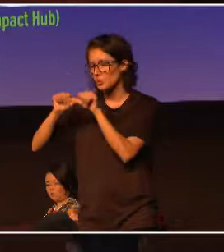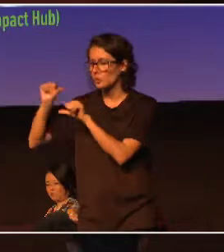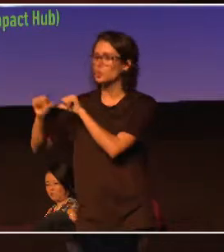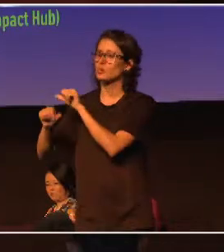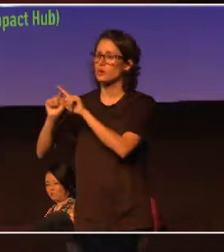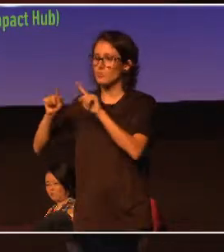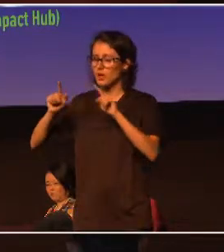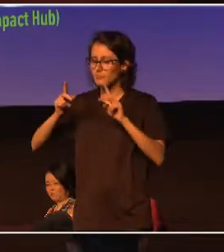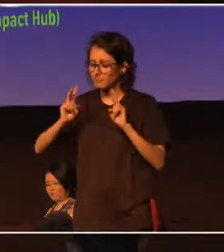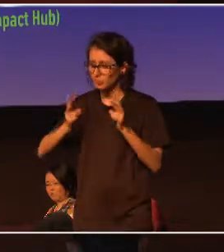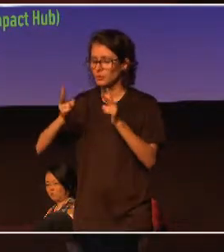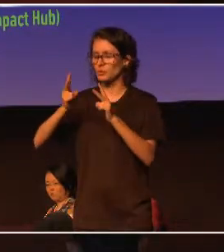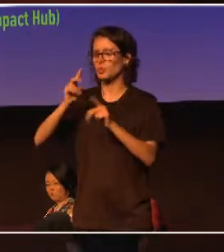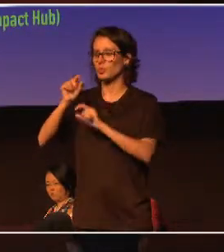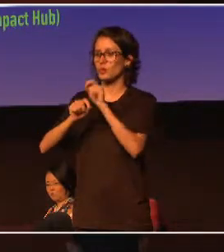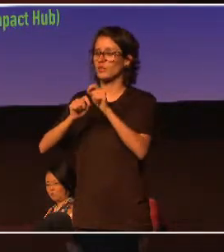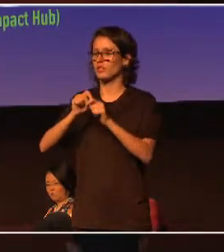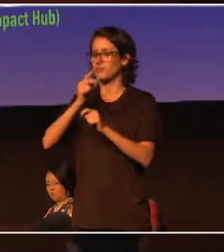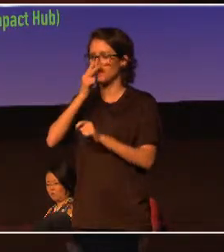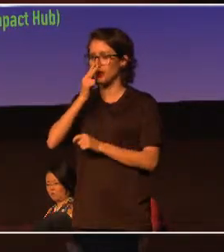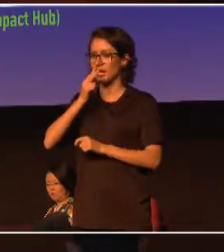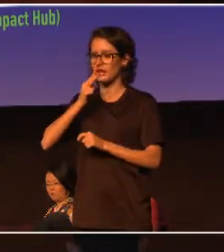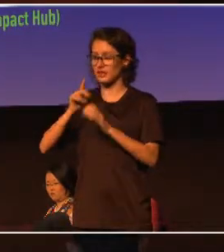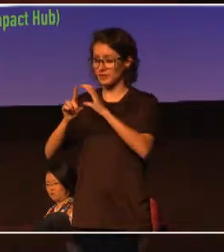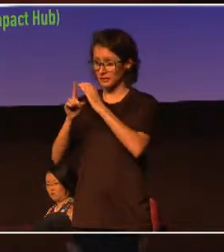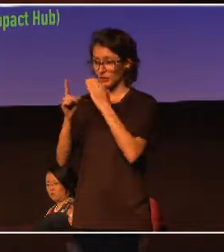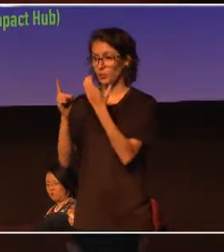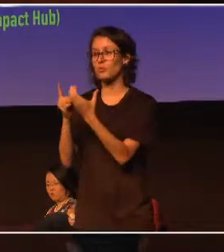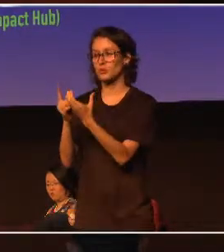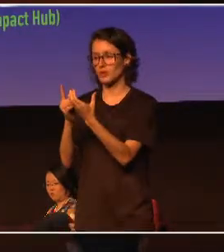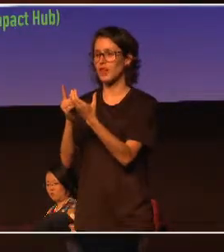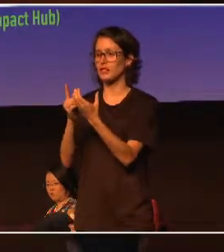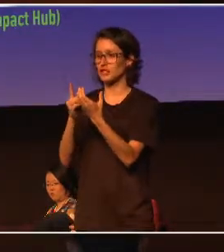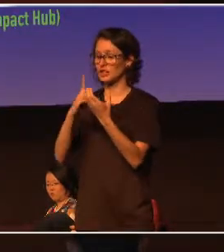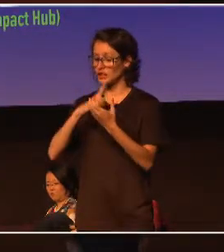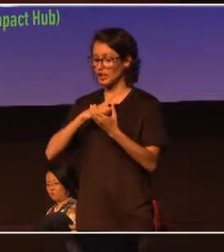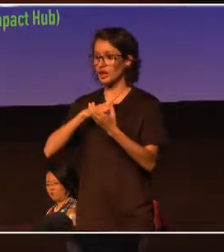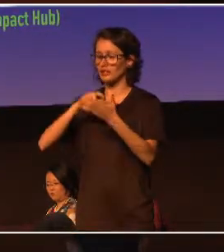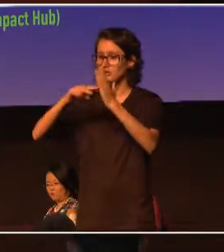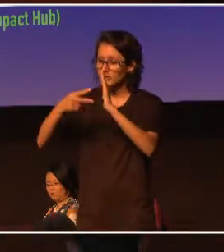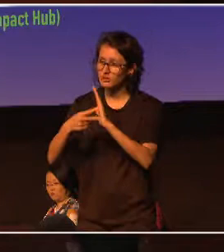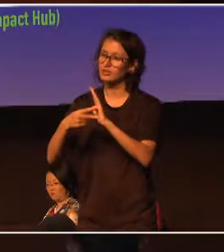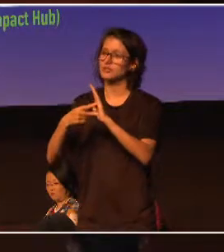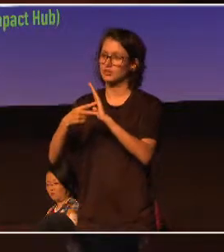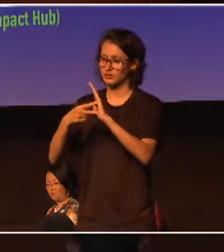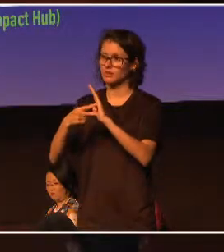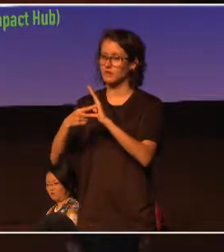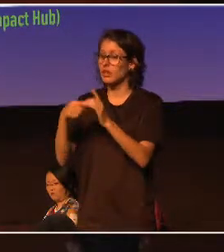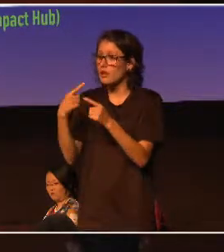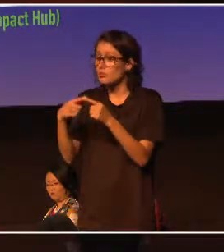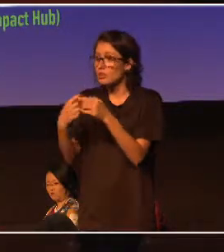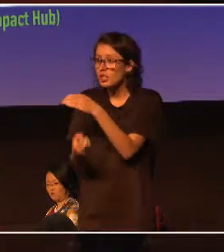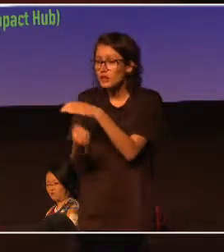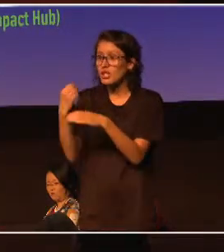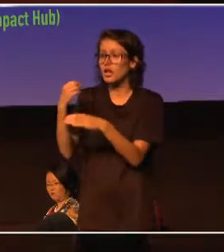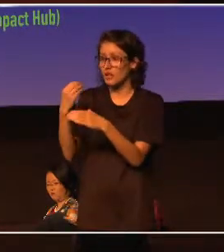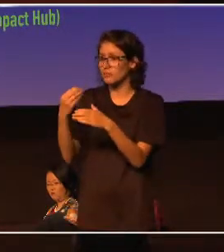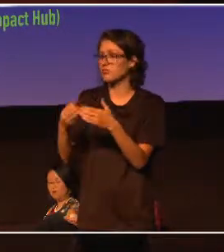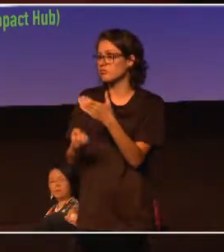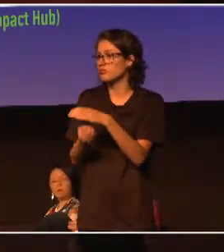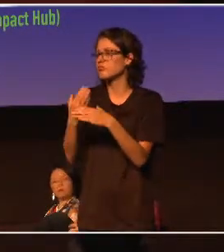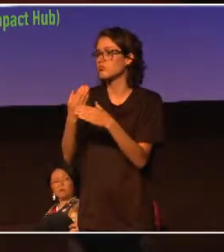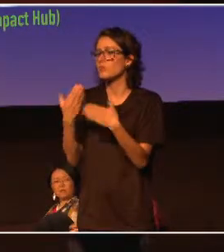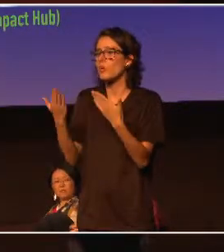manter isso no coração, né? Que a comunidade é o que dá sentido para o Hub, é porque ele foi criado e é a quem ele